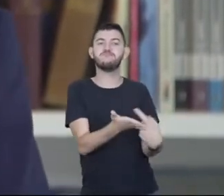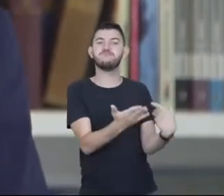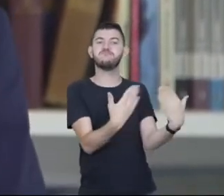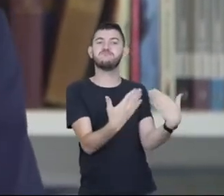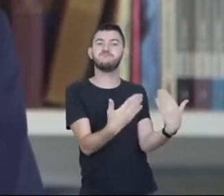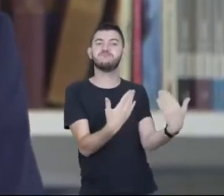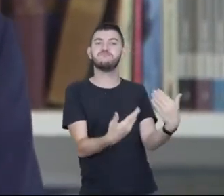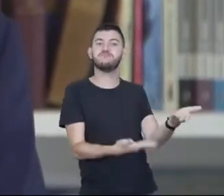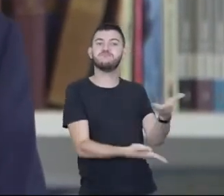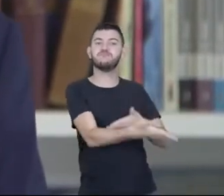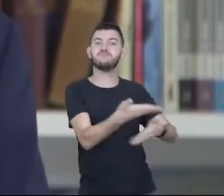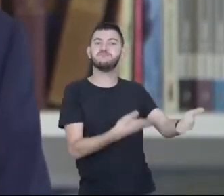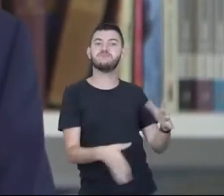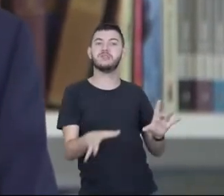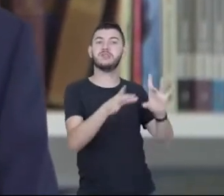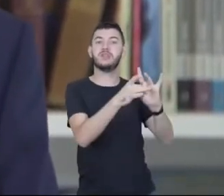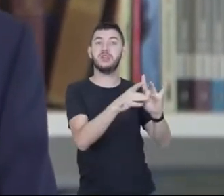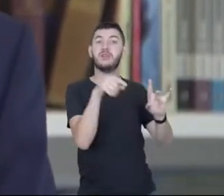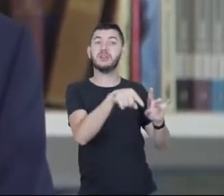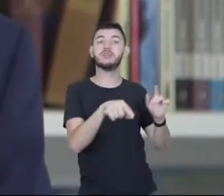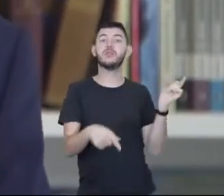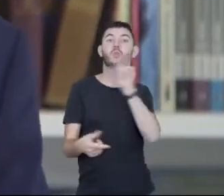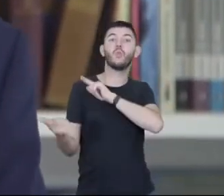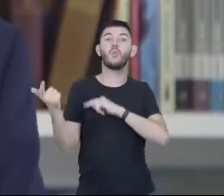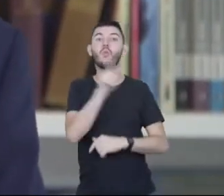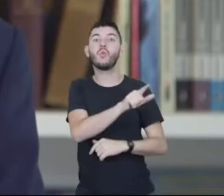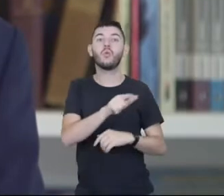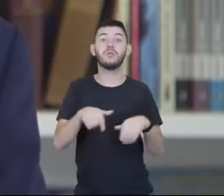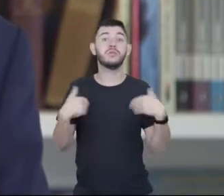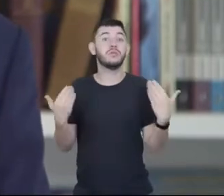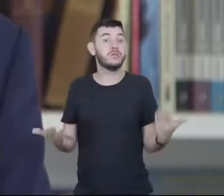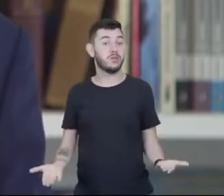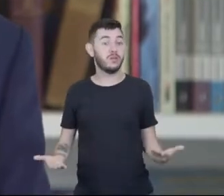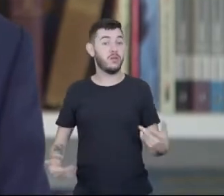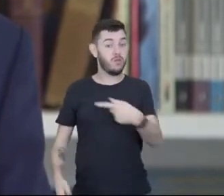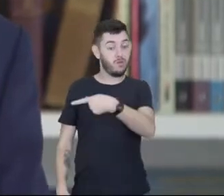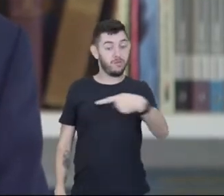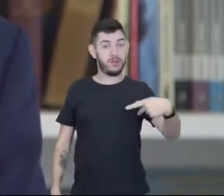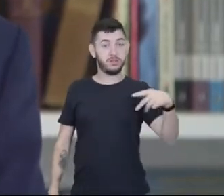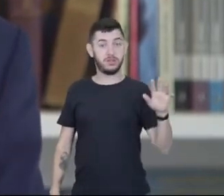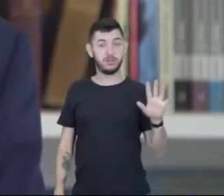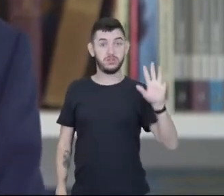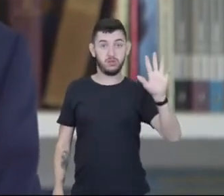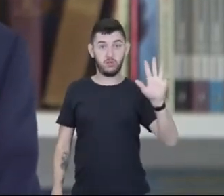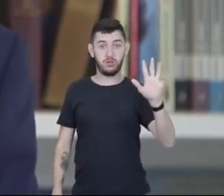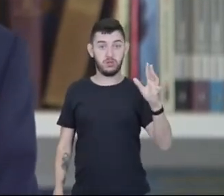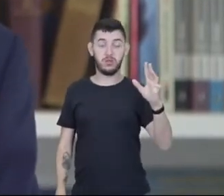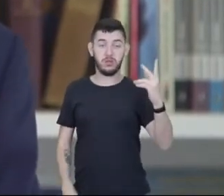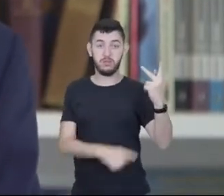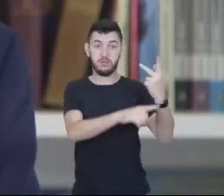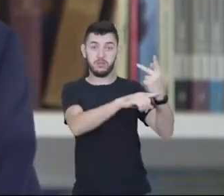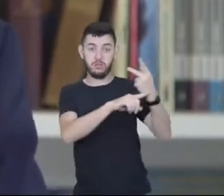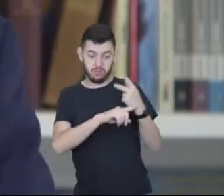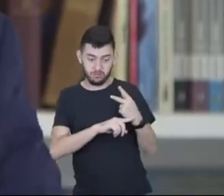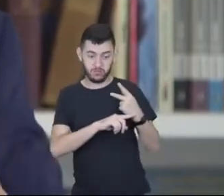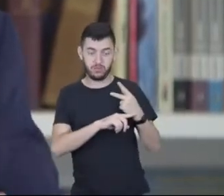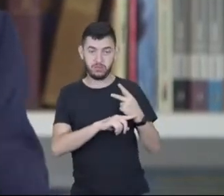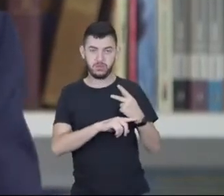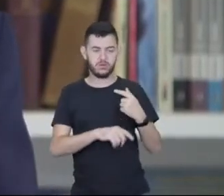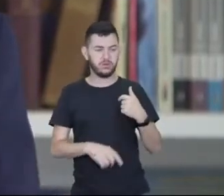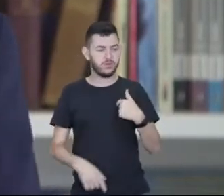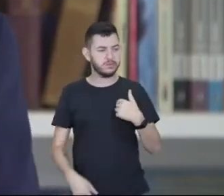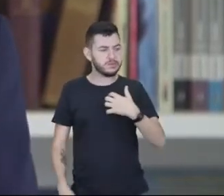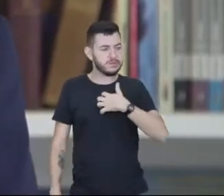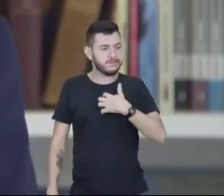e quando o presidente Lula me estendeu a mão eu vi nesse gesto muito